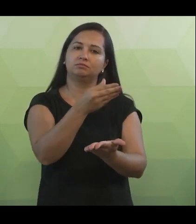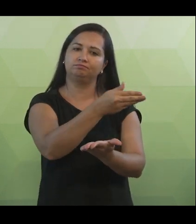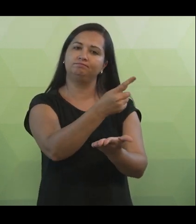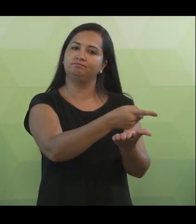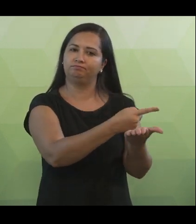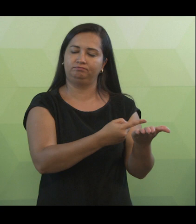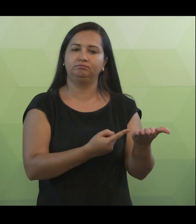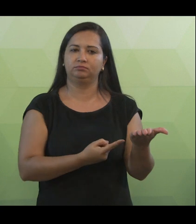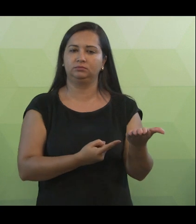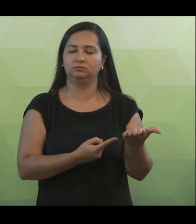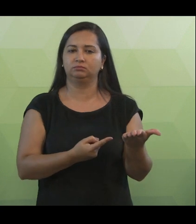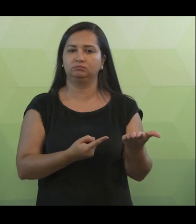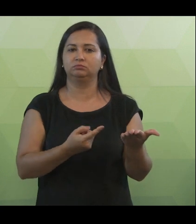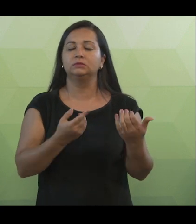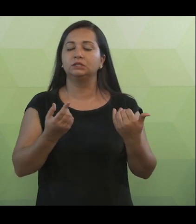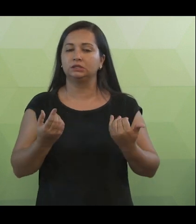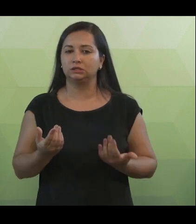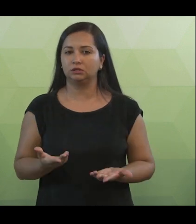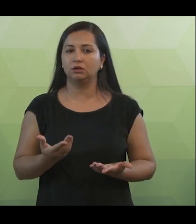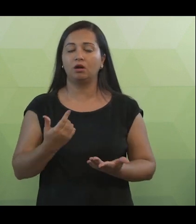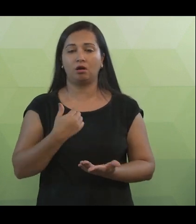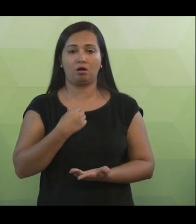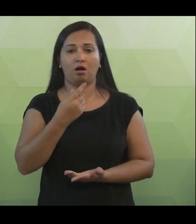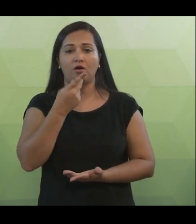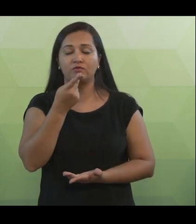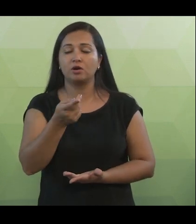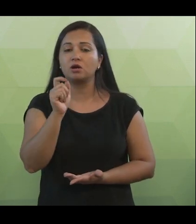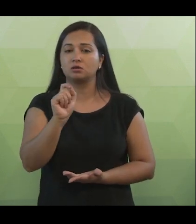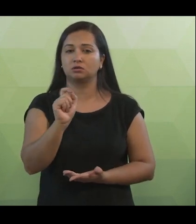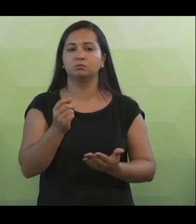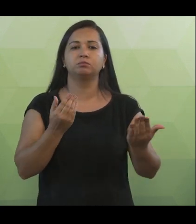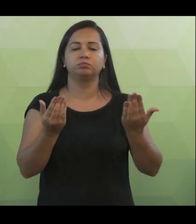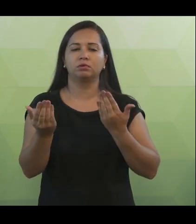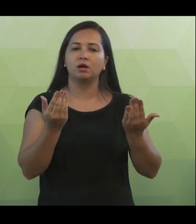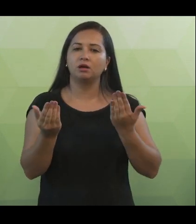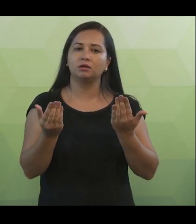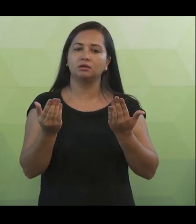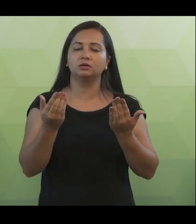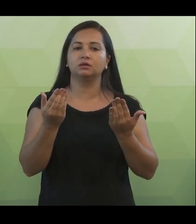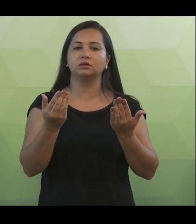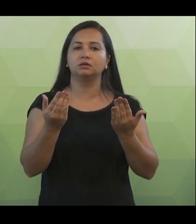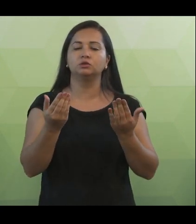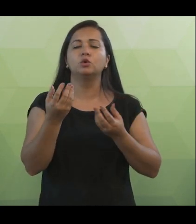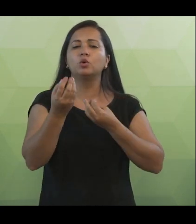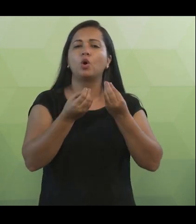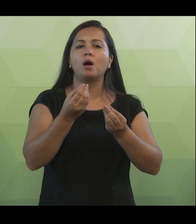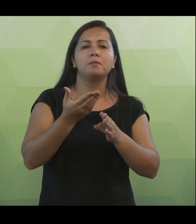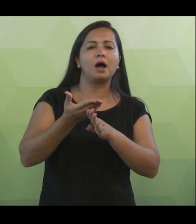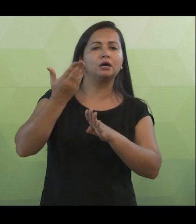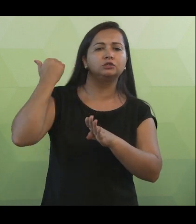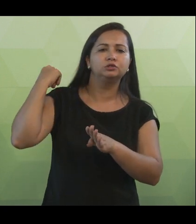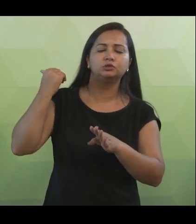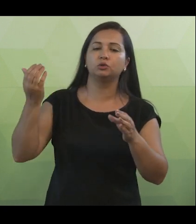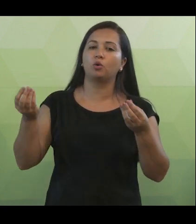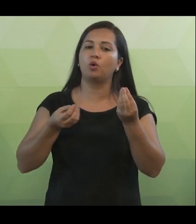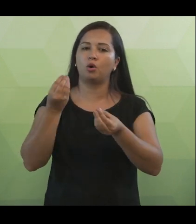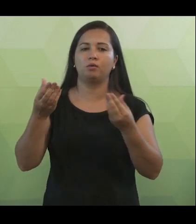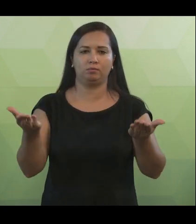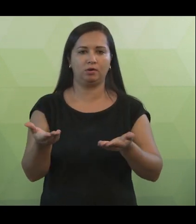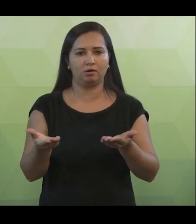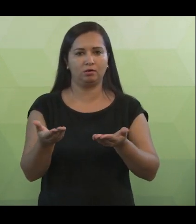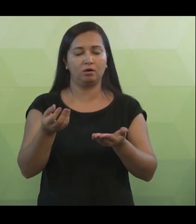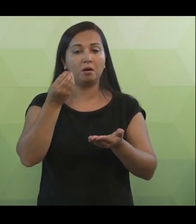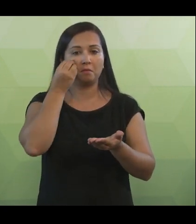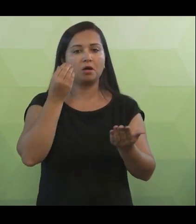didático. Por isso, venham fazendo as comparações das versões atuais com as versões antigas. Agora